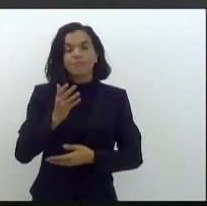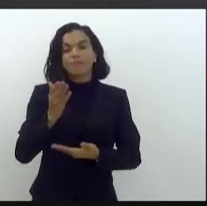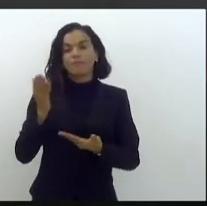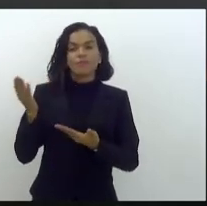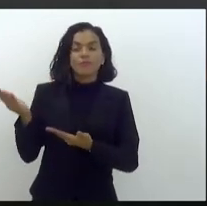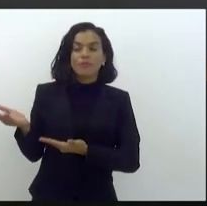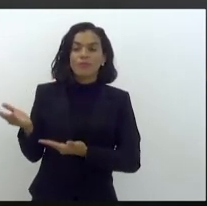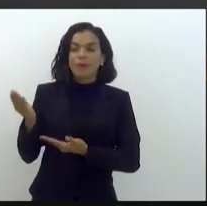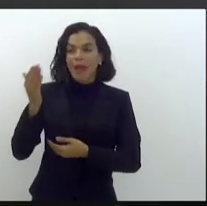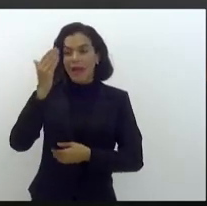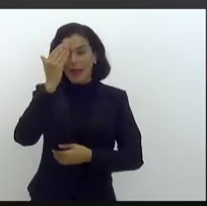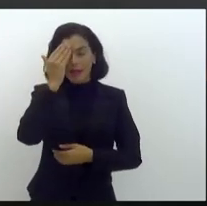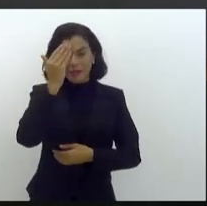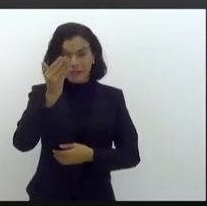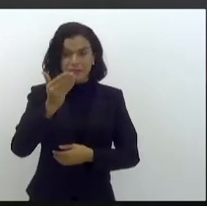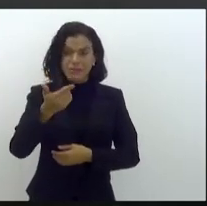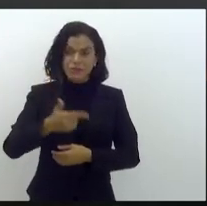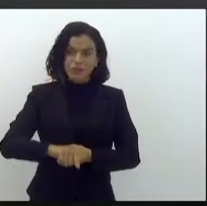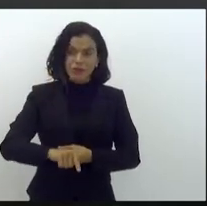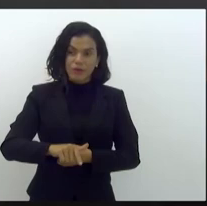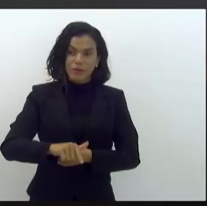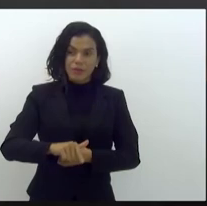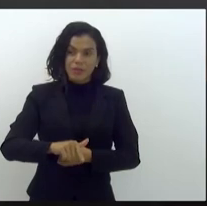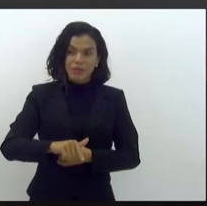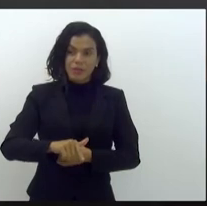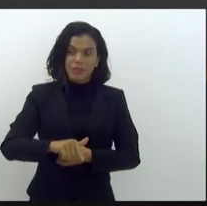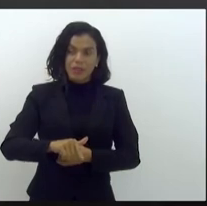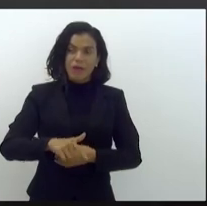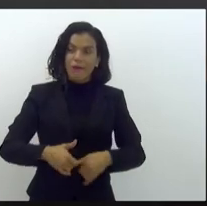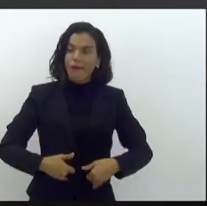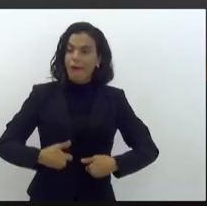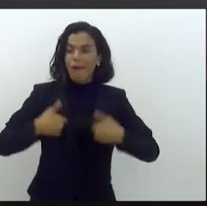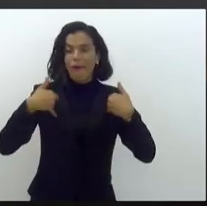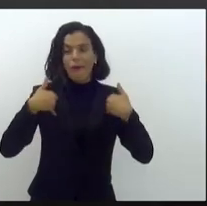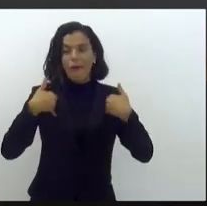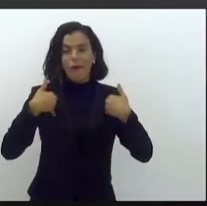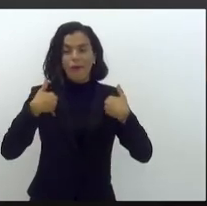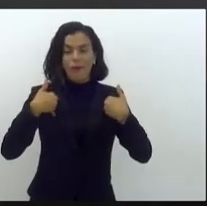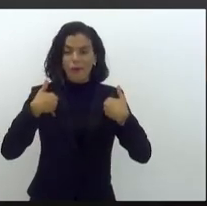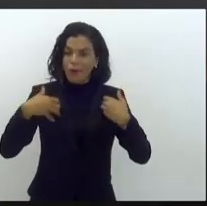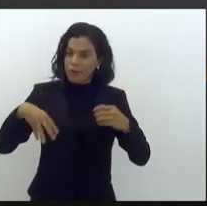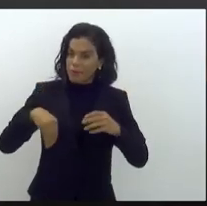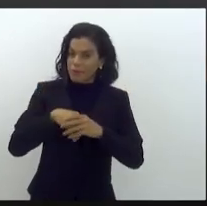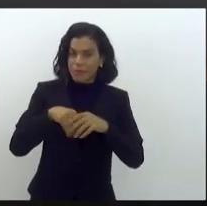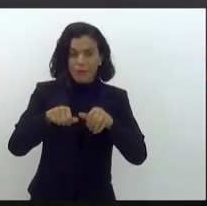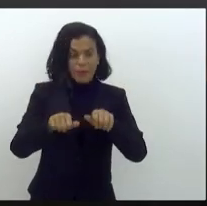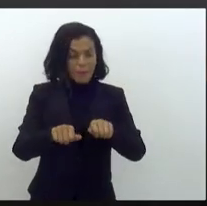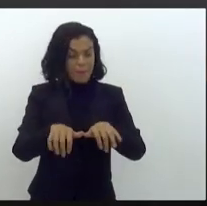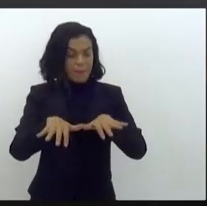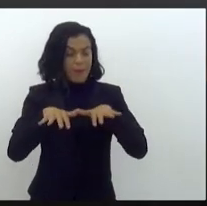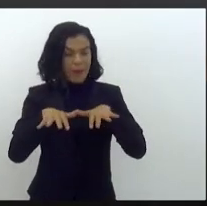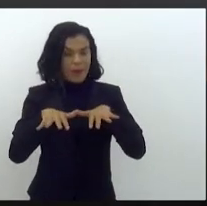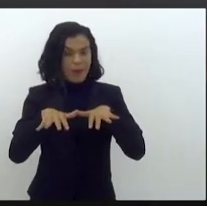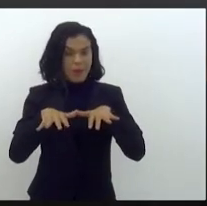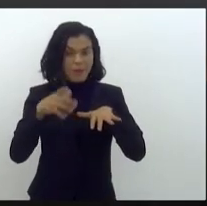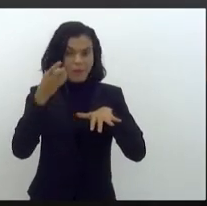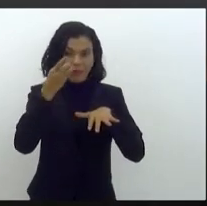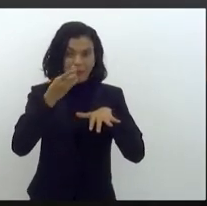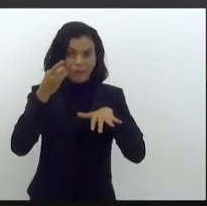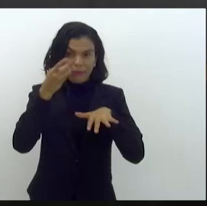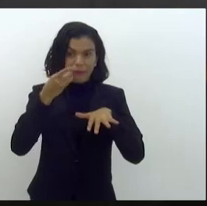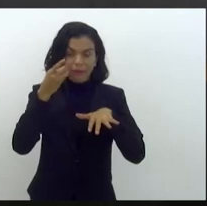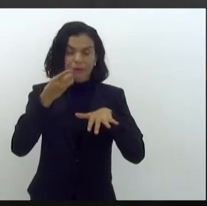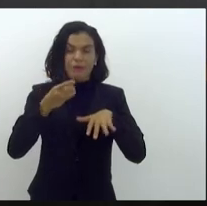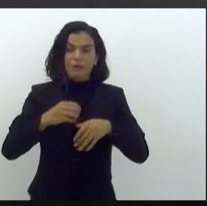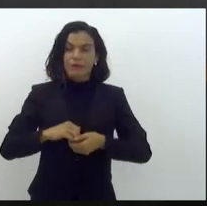agradecendo mais uma vez a honra de estar aqui na no Parlamento aqui nós estamos no Parlamento da Assembleia